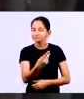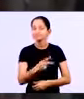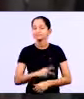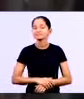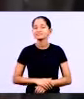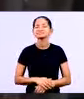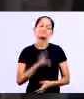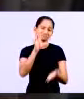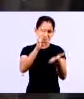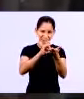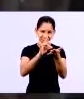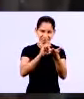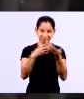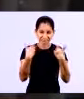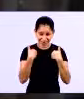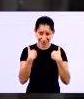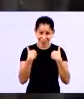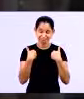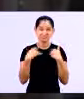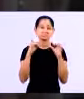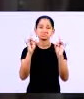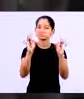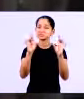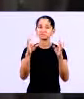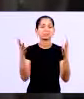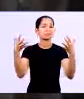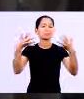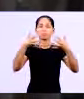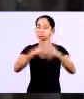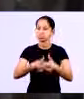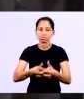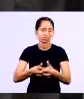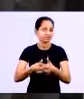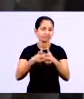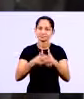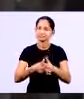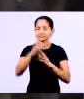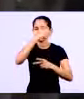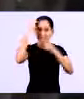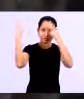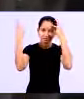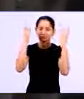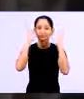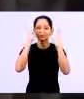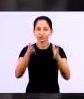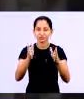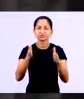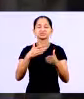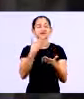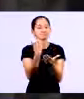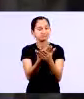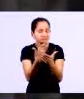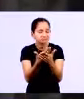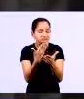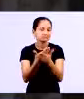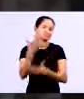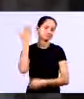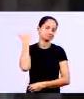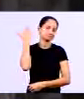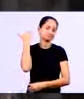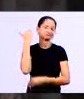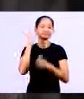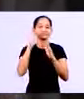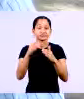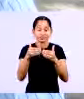Eu vou falar a verdade. Eu acho que foi só para confundir a cabeça das pessoas que que estudaram antes desses que